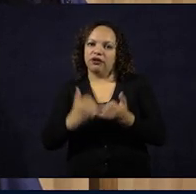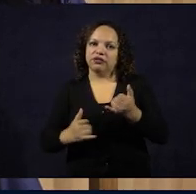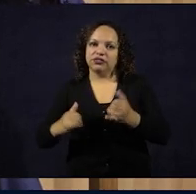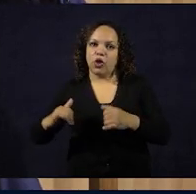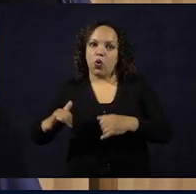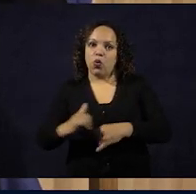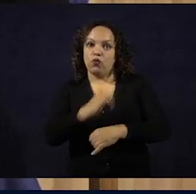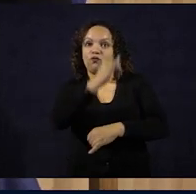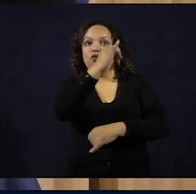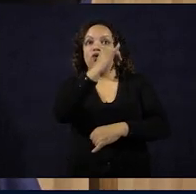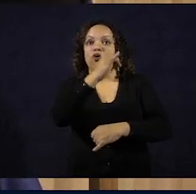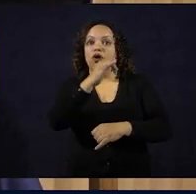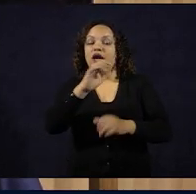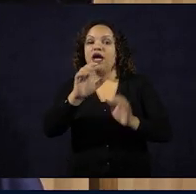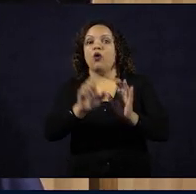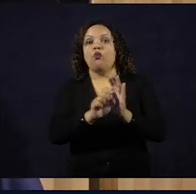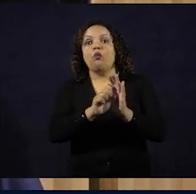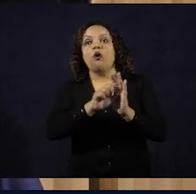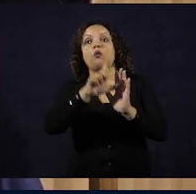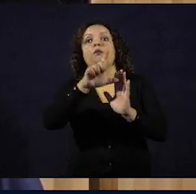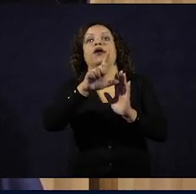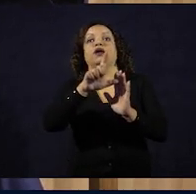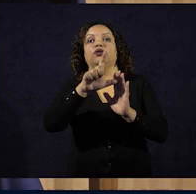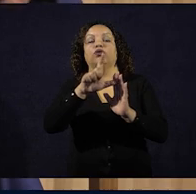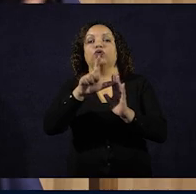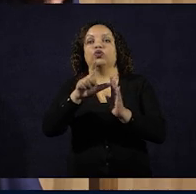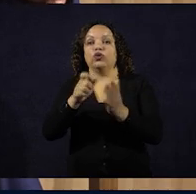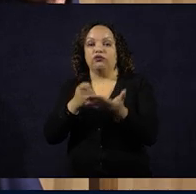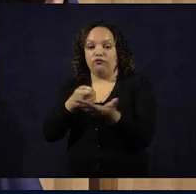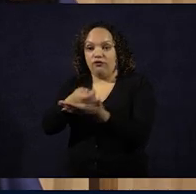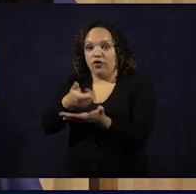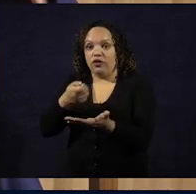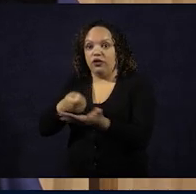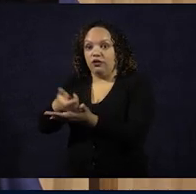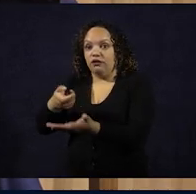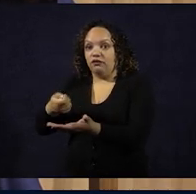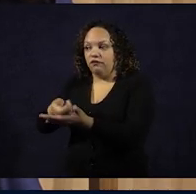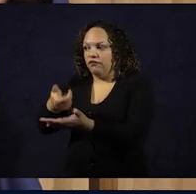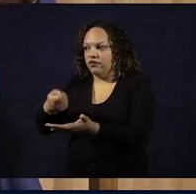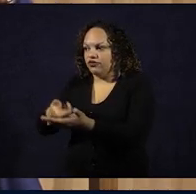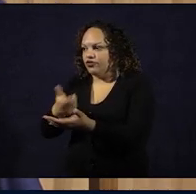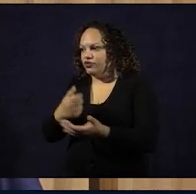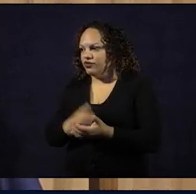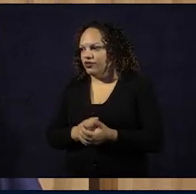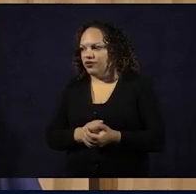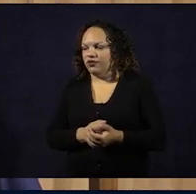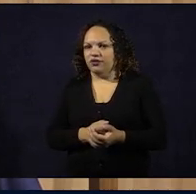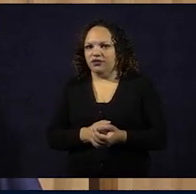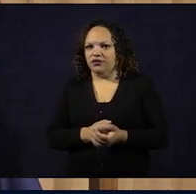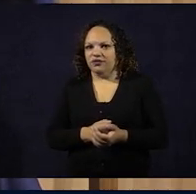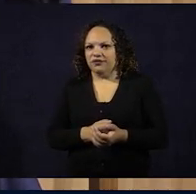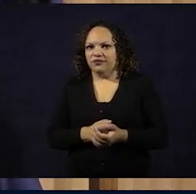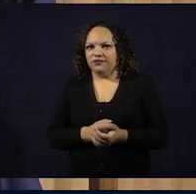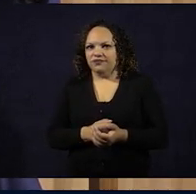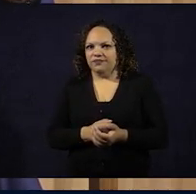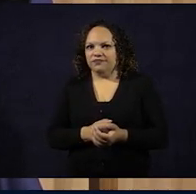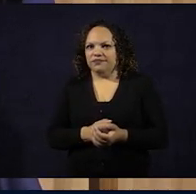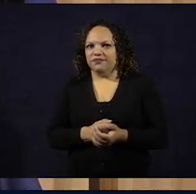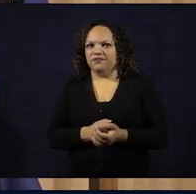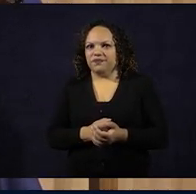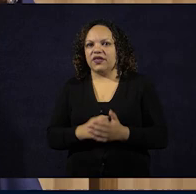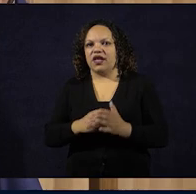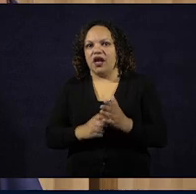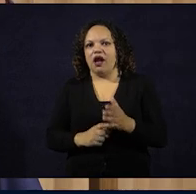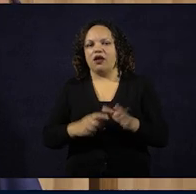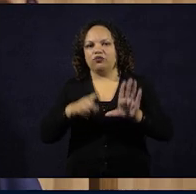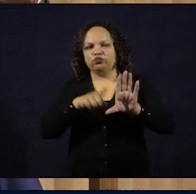tá vindo pelo aumento do investimento o investimento esse ano vai ser mais ou menos 19% do PIB pouco mais um pouco